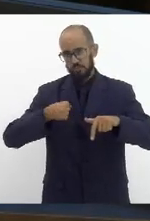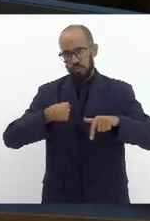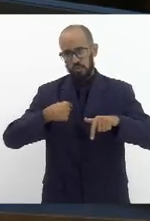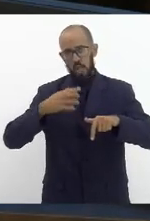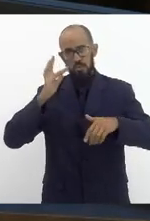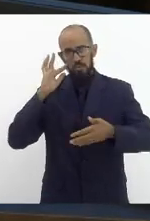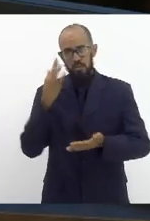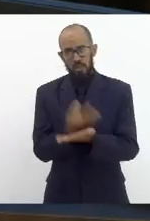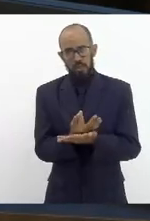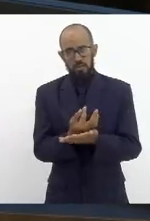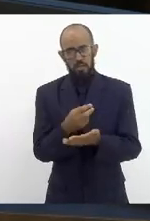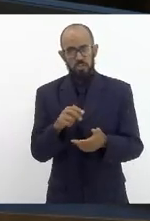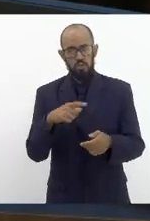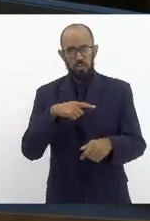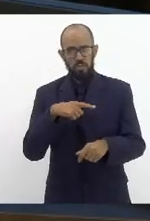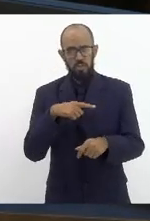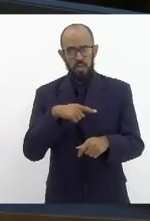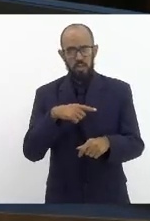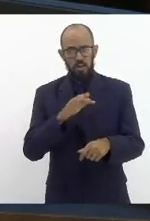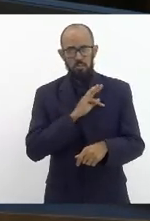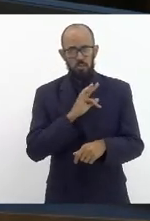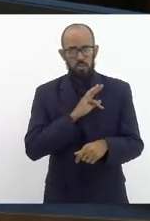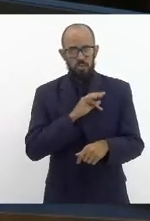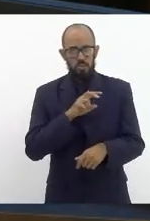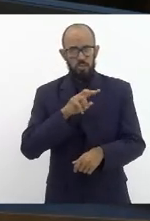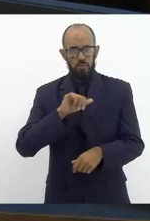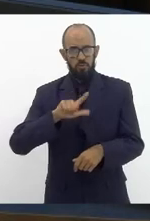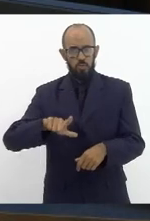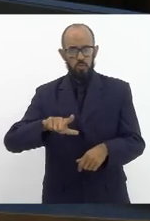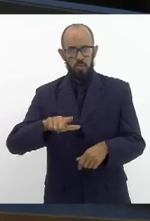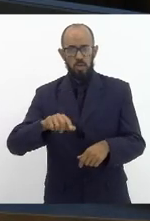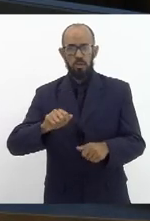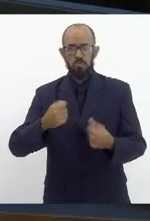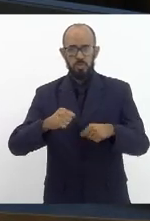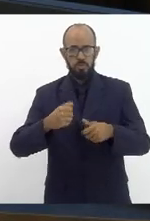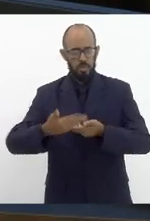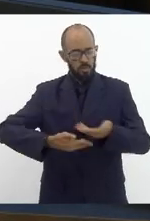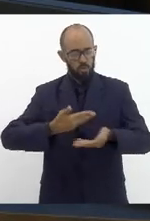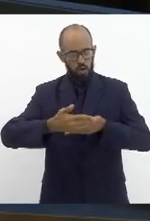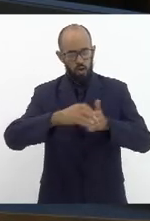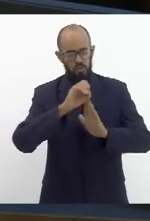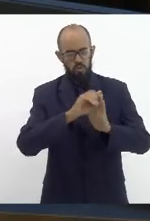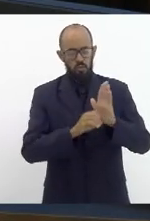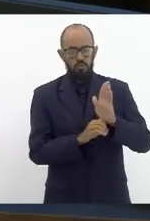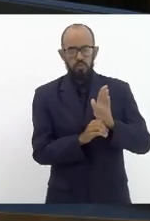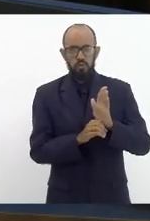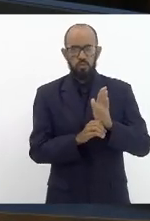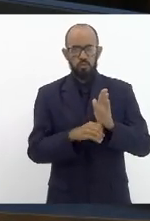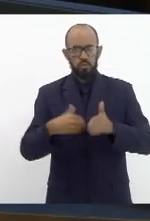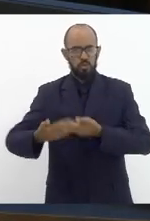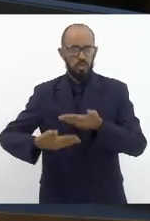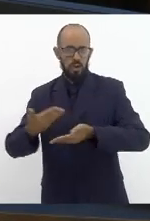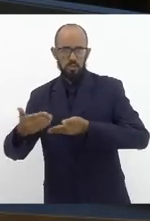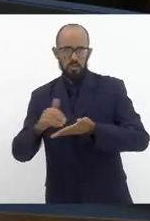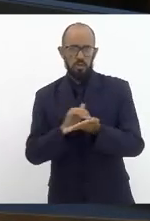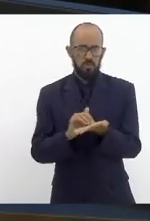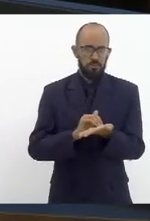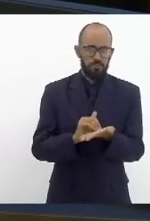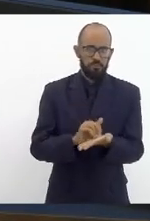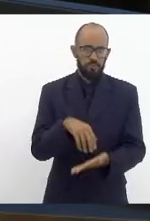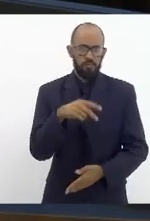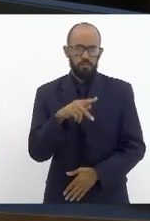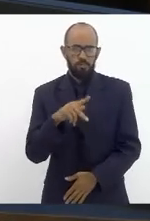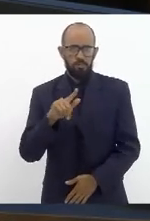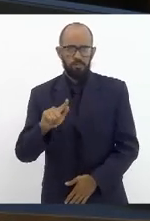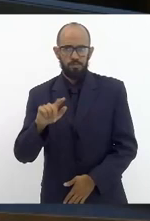Polícia Civil, ele passa por troca de ofícios, por interação entre as diversas secretarias, com a PGE,